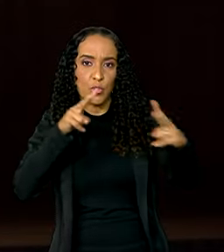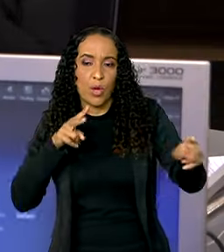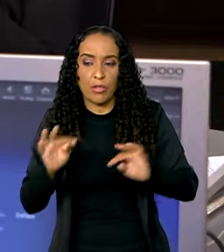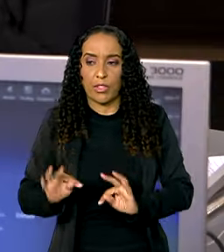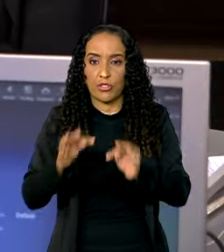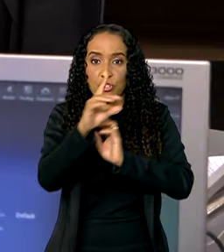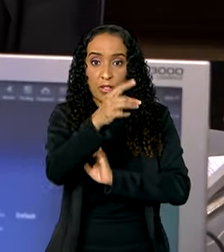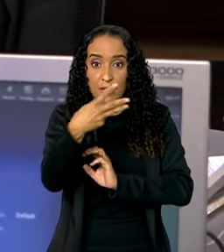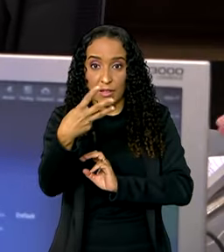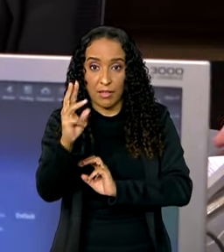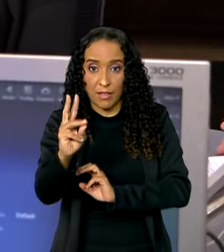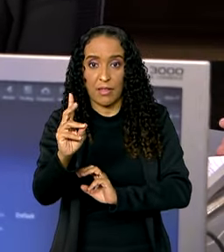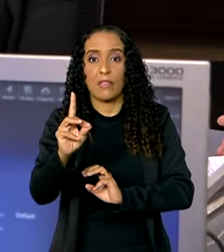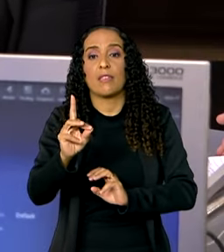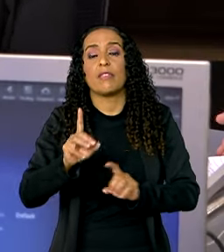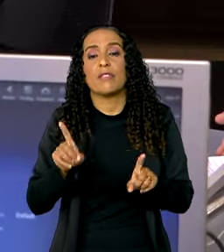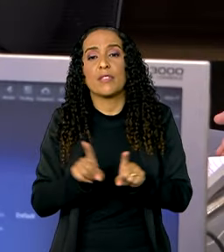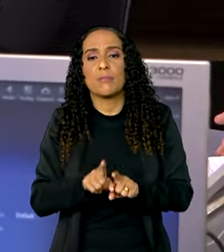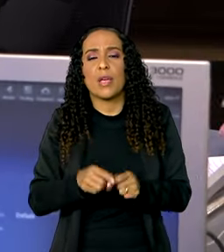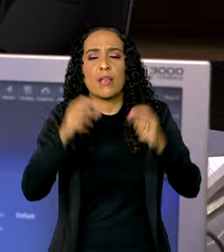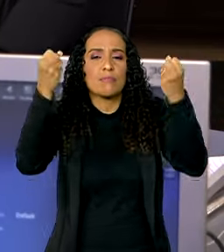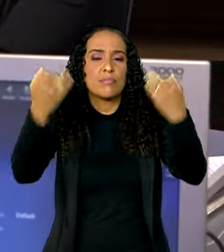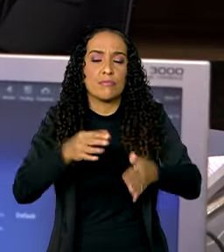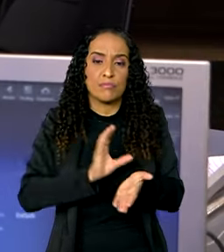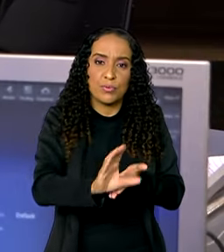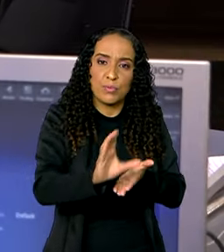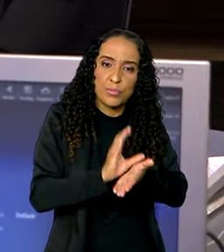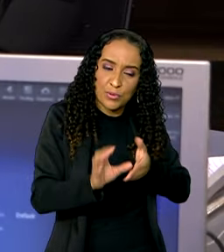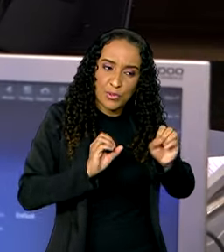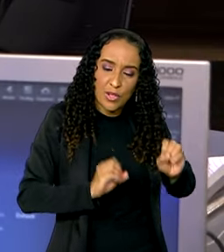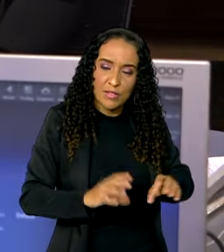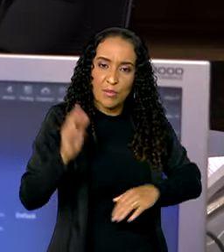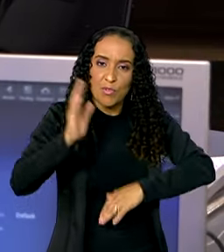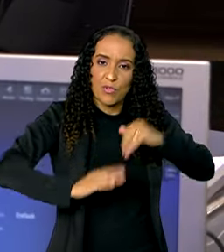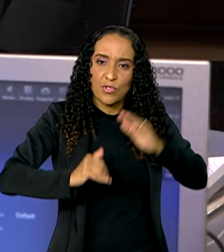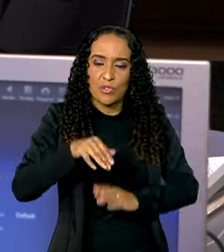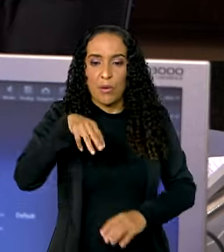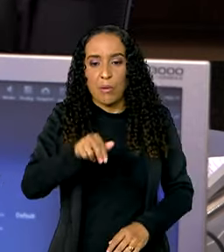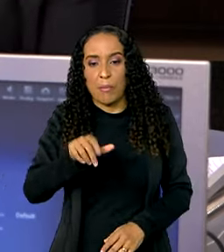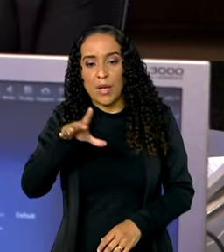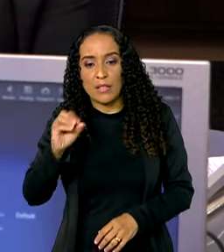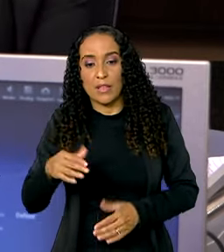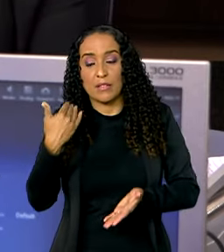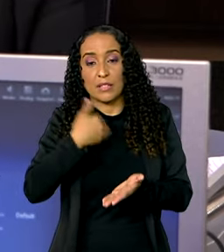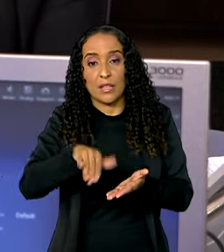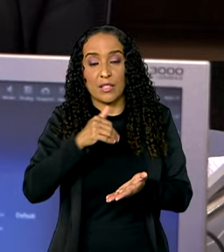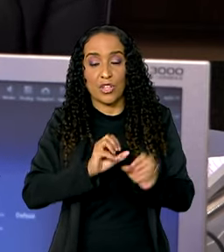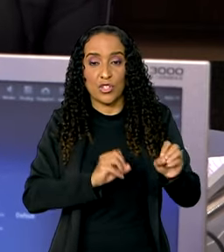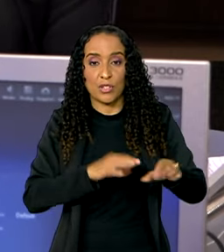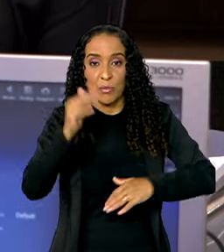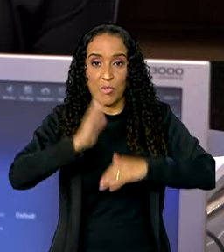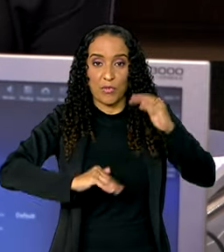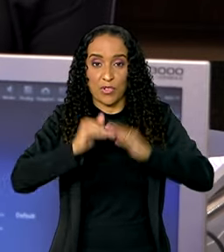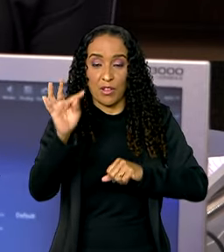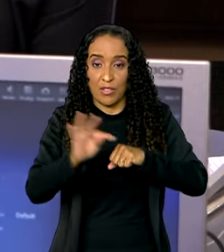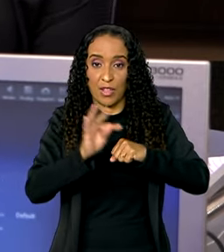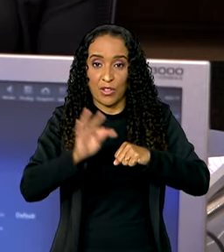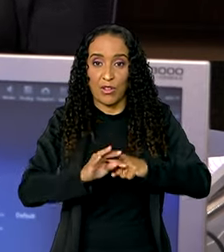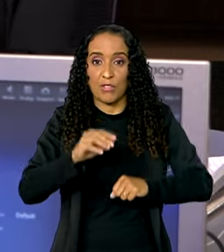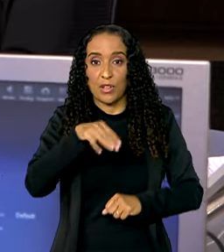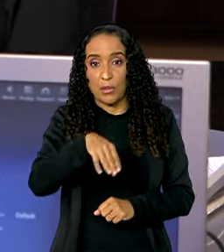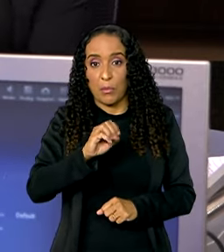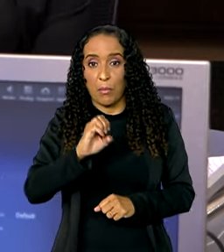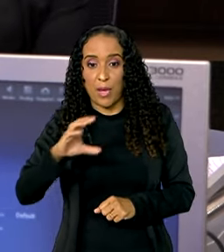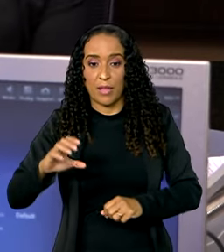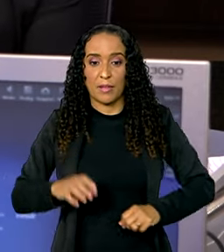e vamos falar mais sobre a semana e o investimento em educação profissional com Marcelo berganholi secretário de educação profissional e Tecnológica do